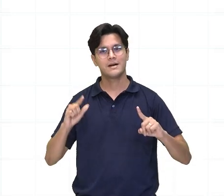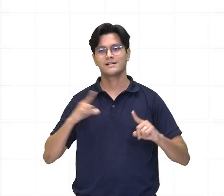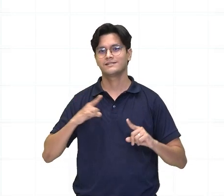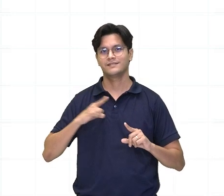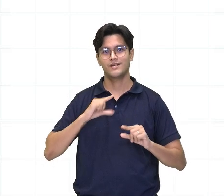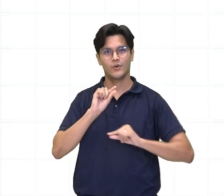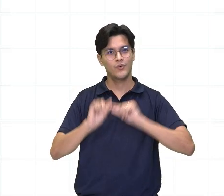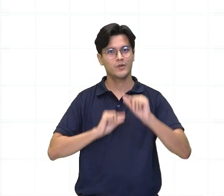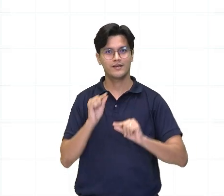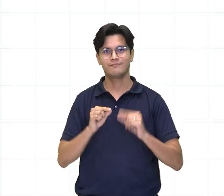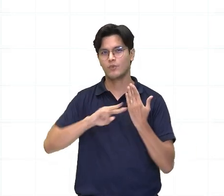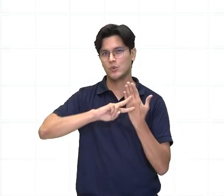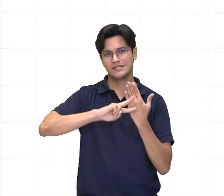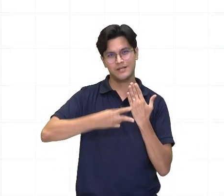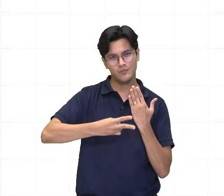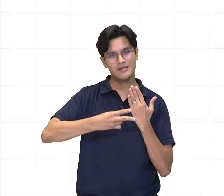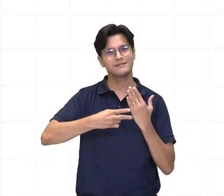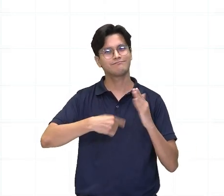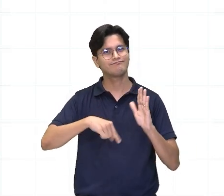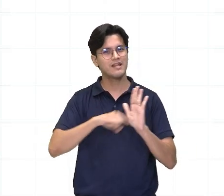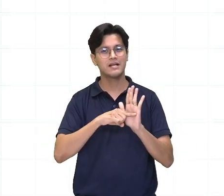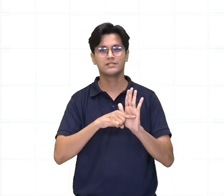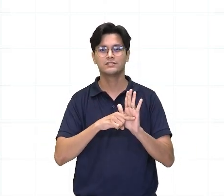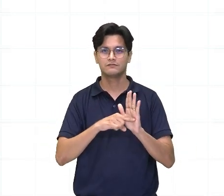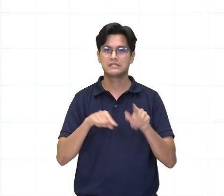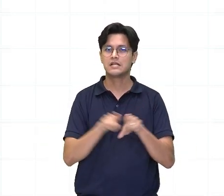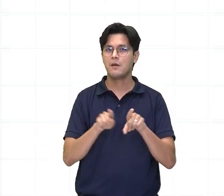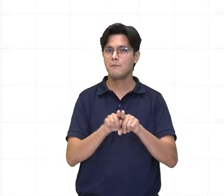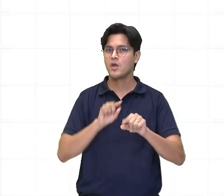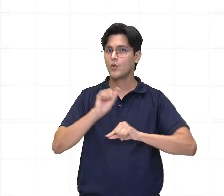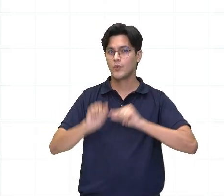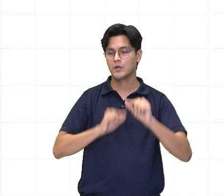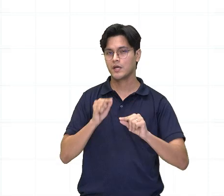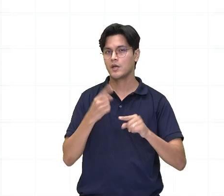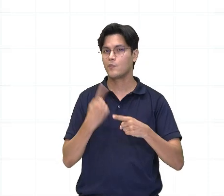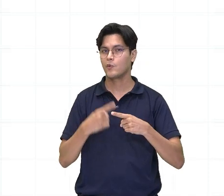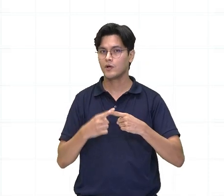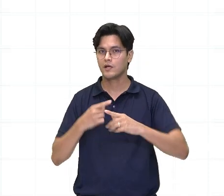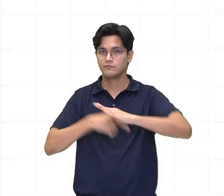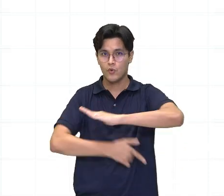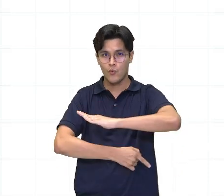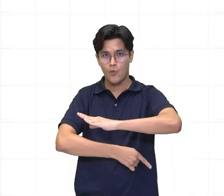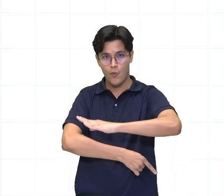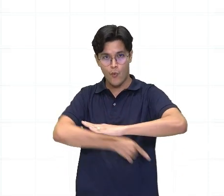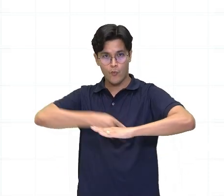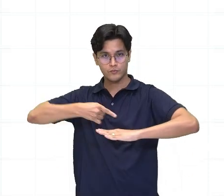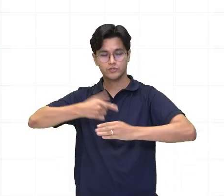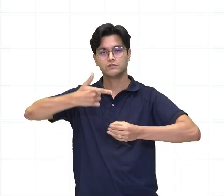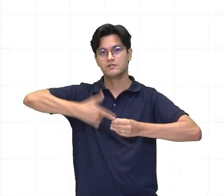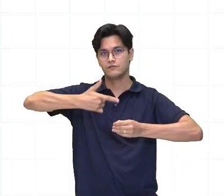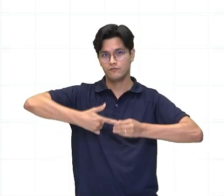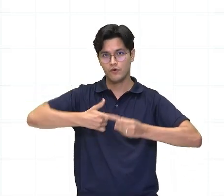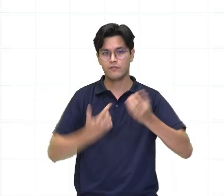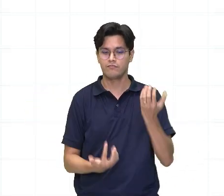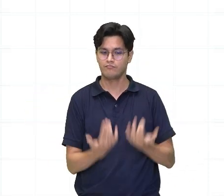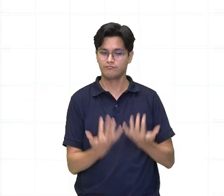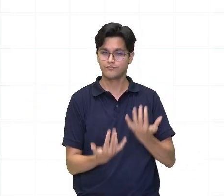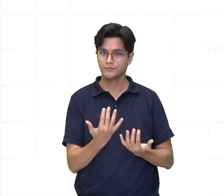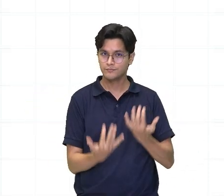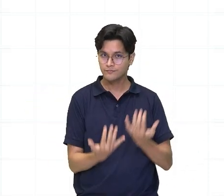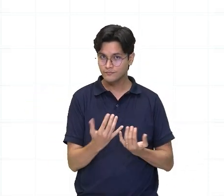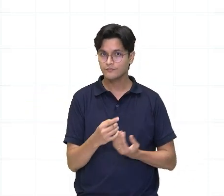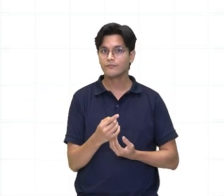energia térmica. A queima, né, dos combustíveis fósseis que são utilizadas para obter